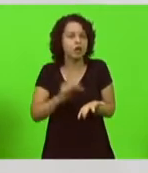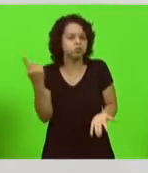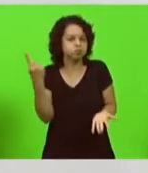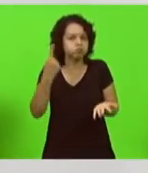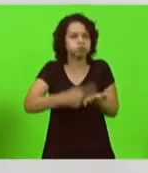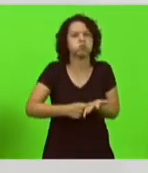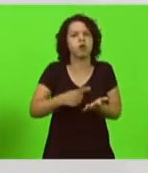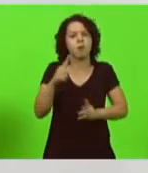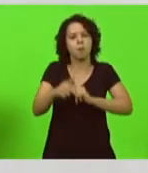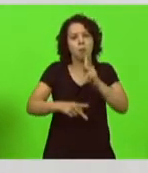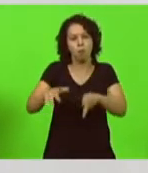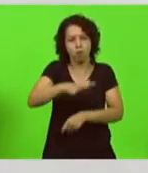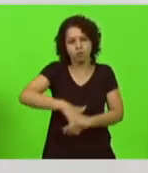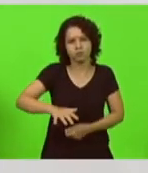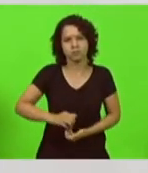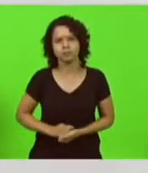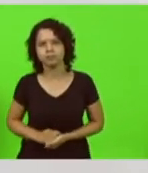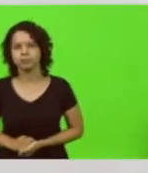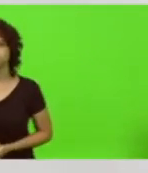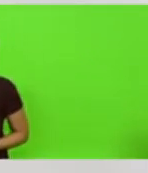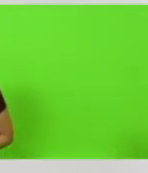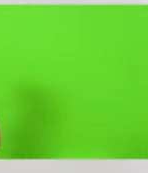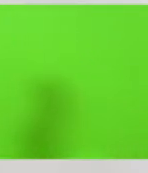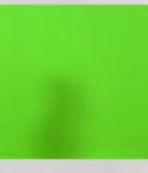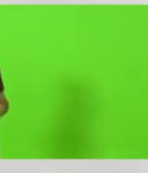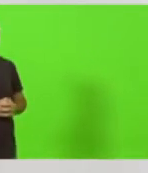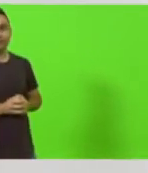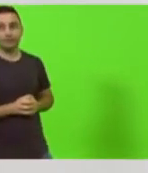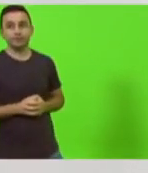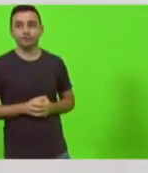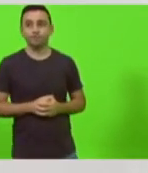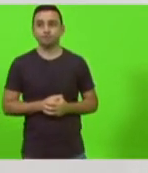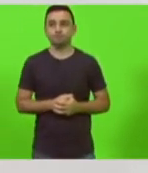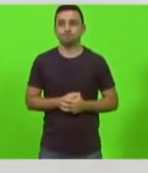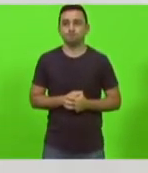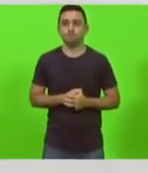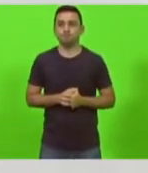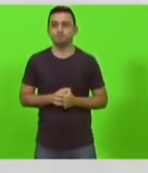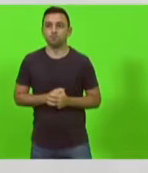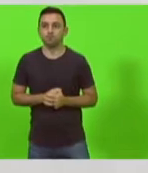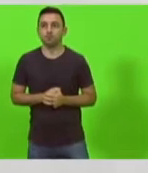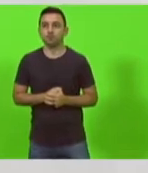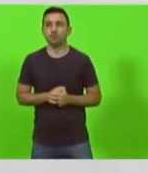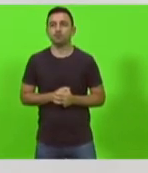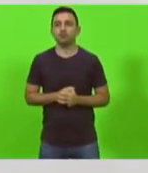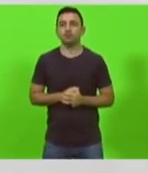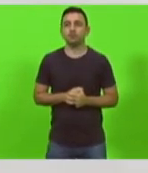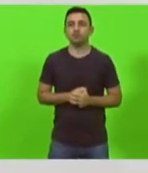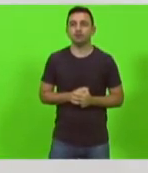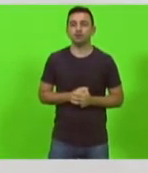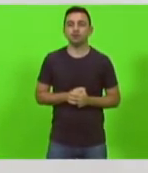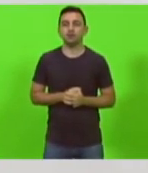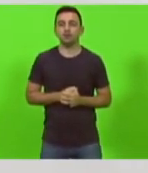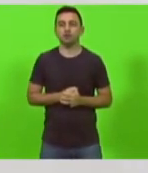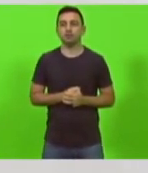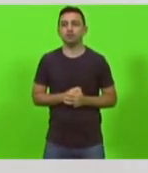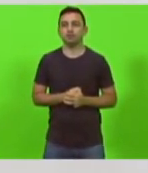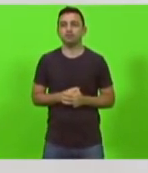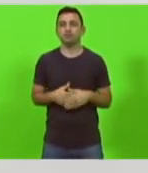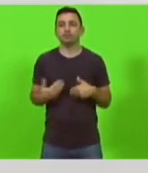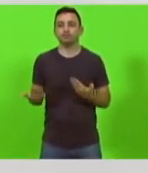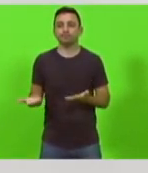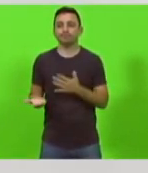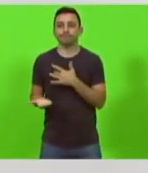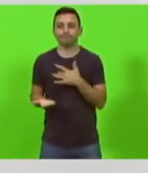pessoas. Na saúde, destaco todo o trabalho em prol da vacinação. Estamos entre os estados que